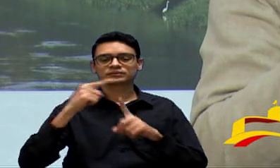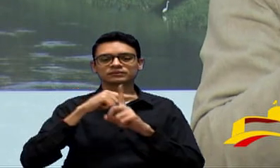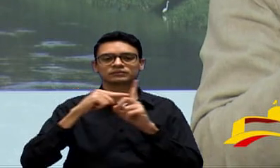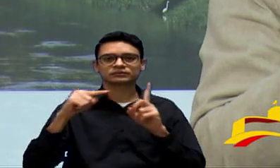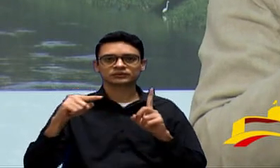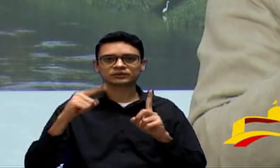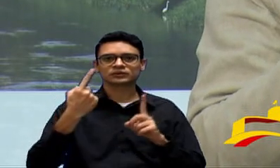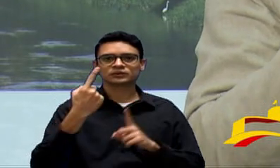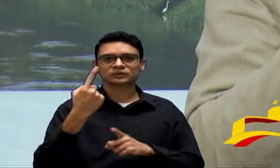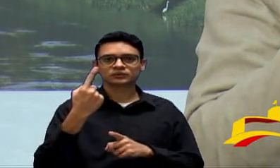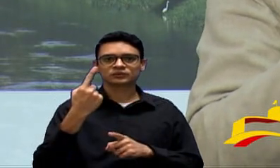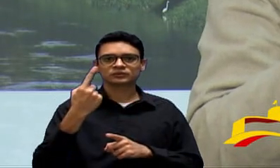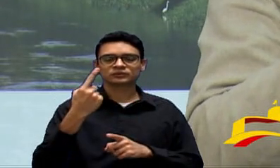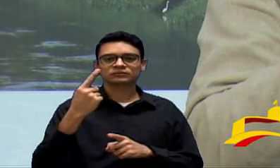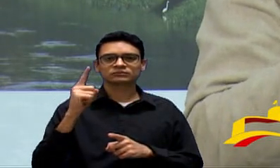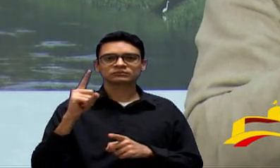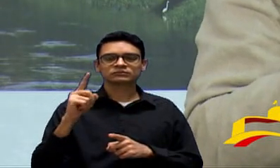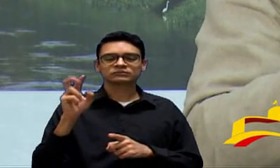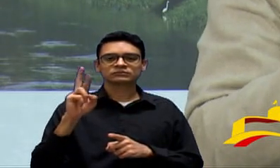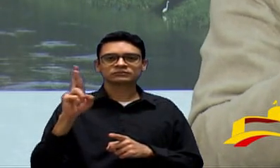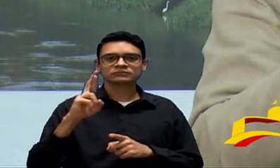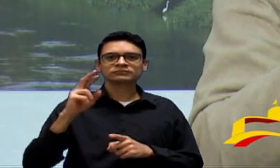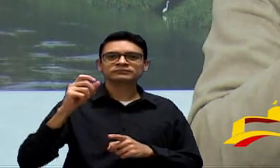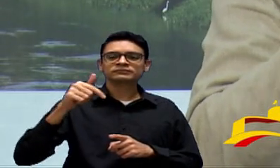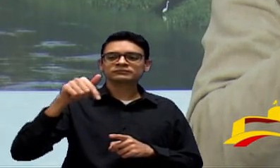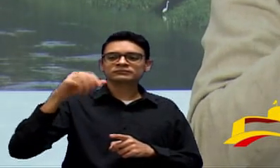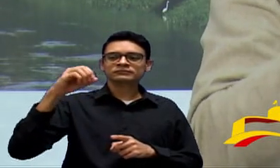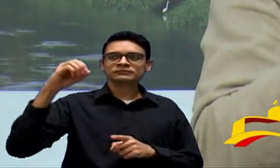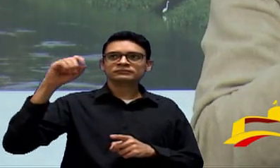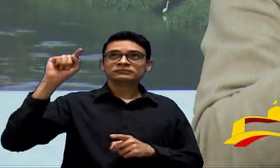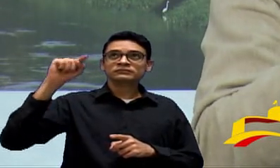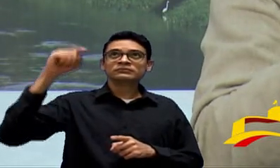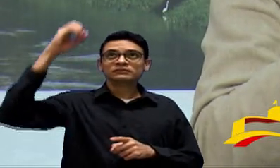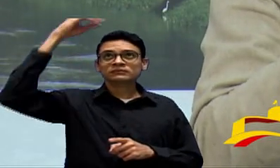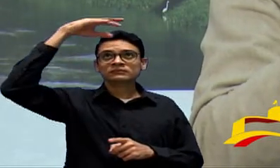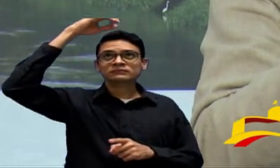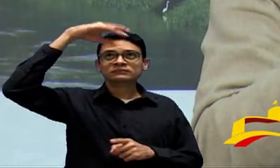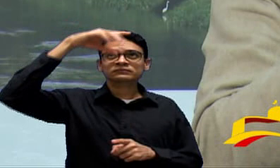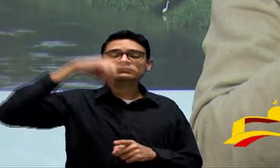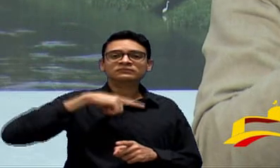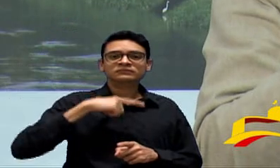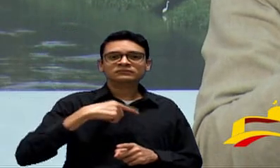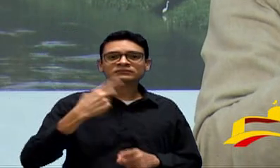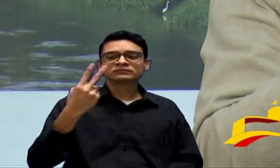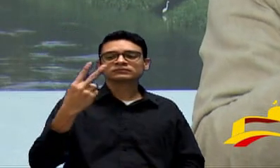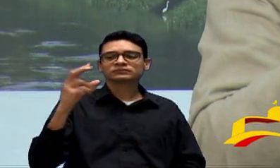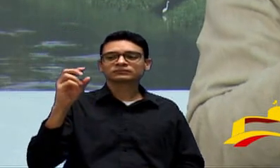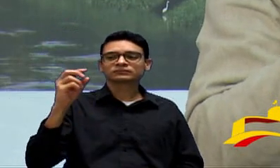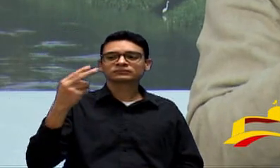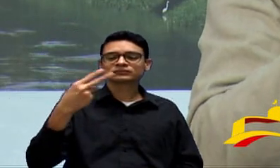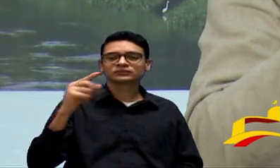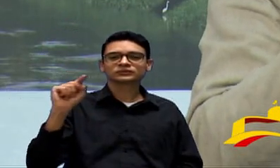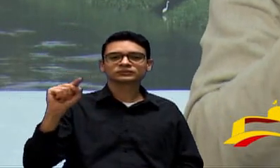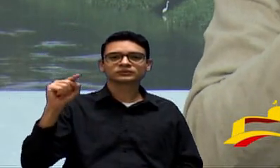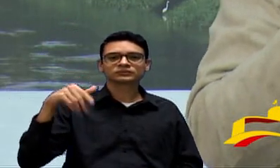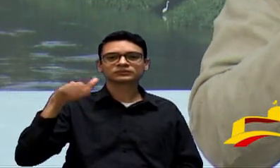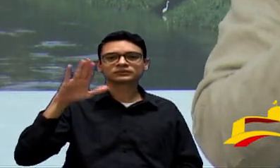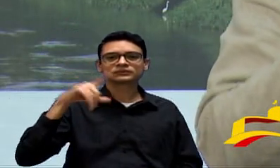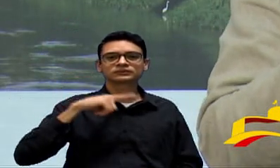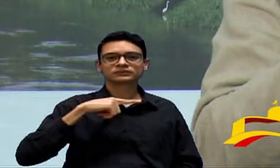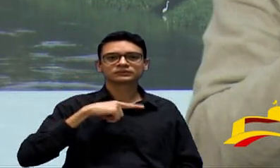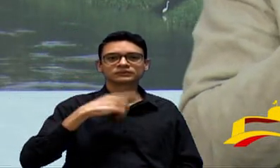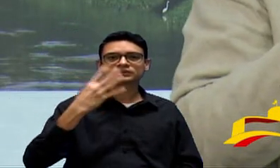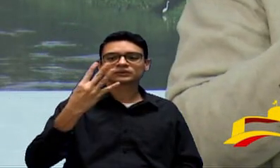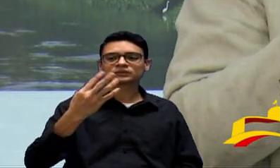1 milhão de reais. São 70 mil bicos de luz. Temos mais de 2 mil solicitações e novas ligações. Com o valor desses